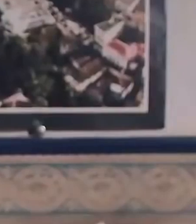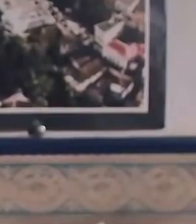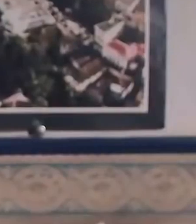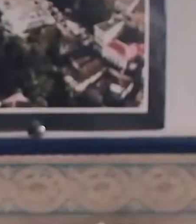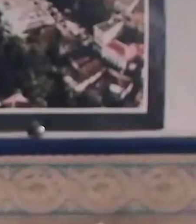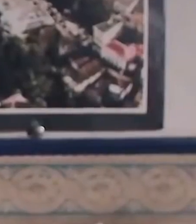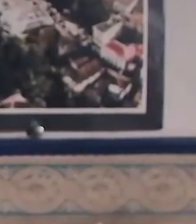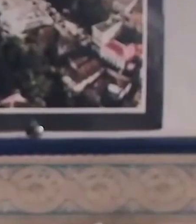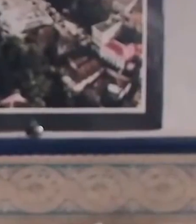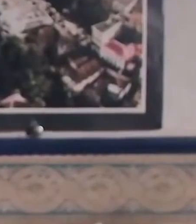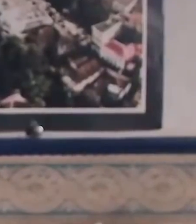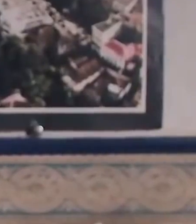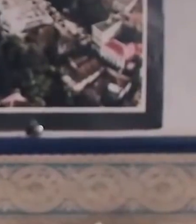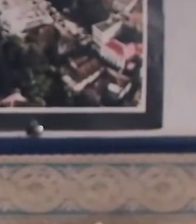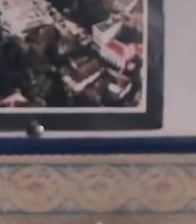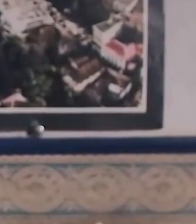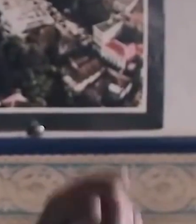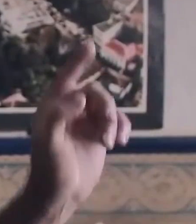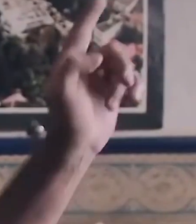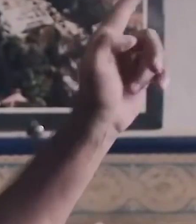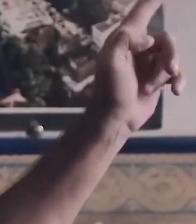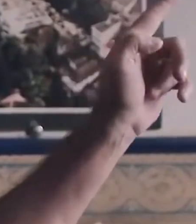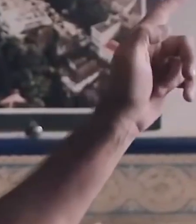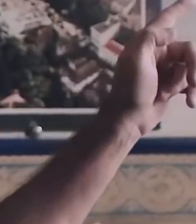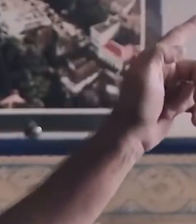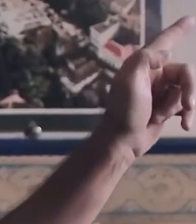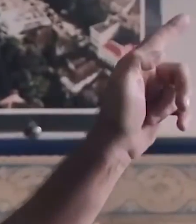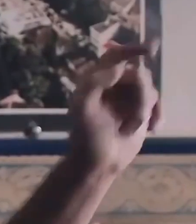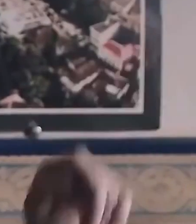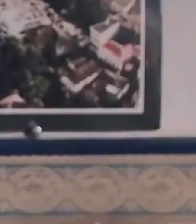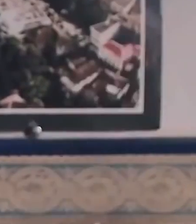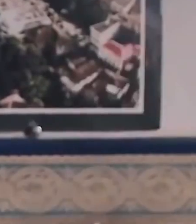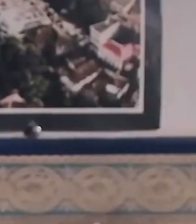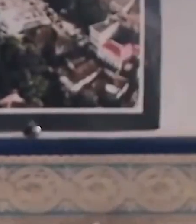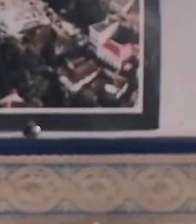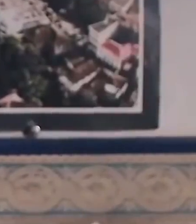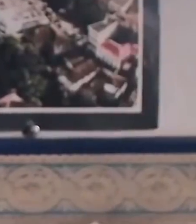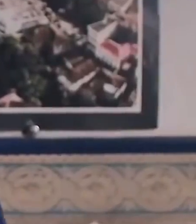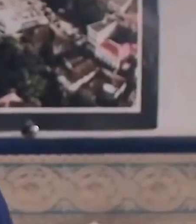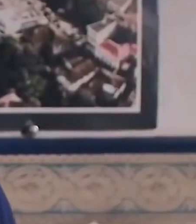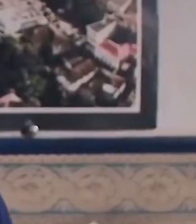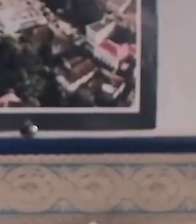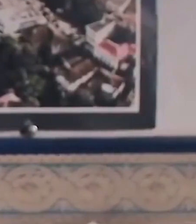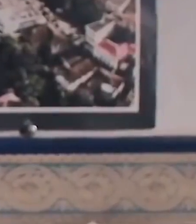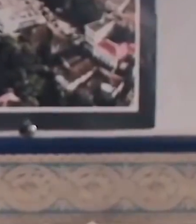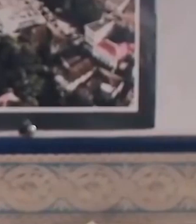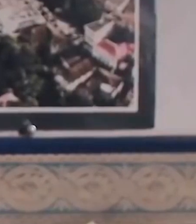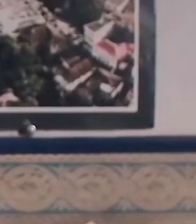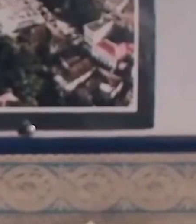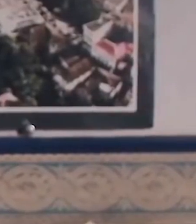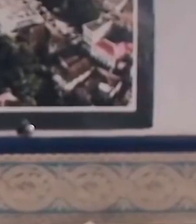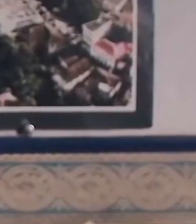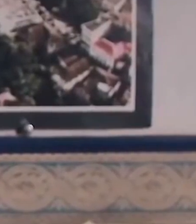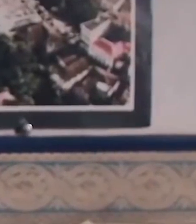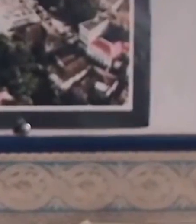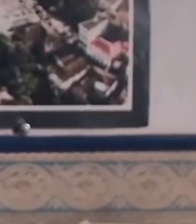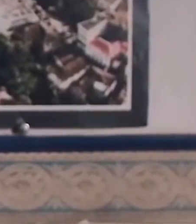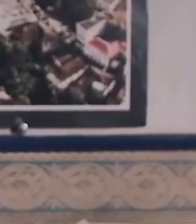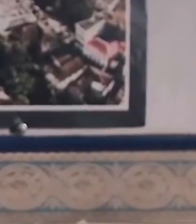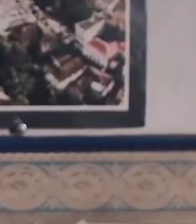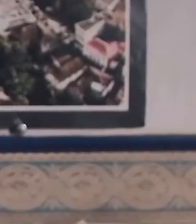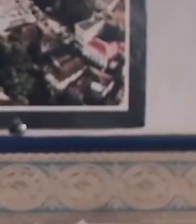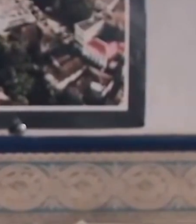E o José, chegando a cavalo ali na esquina, ele percebeu que tinha um rapaz da mesma idade